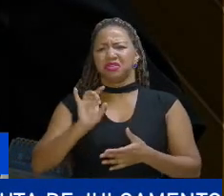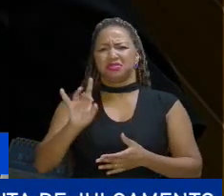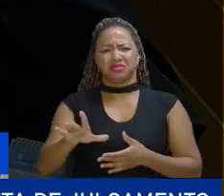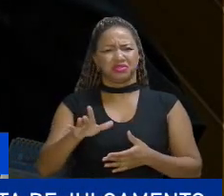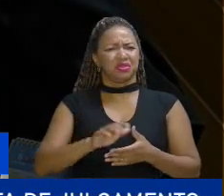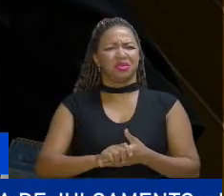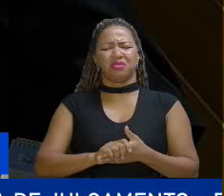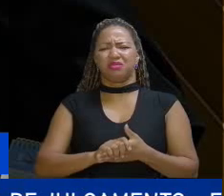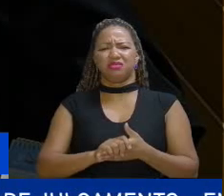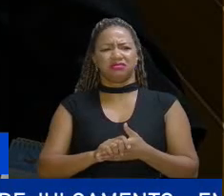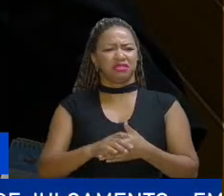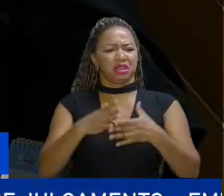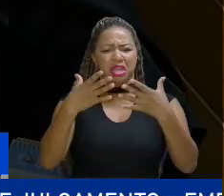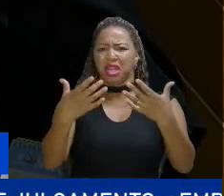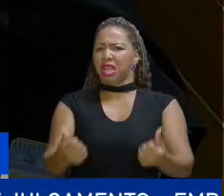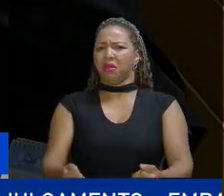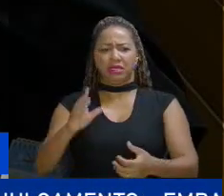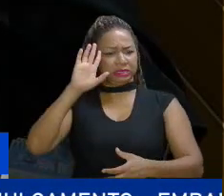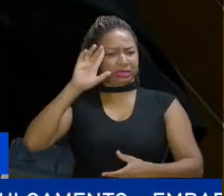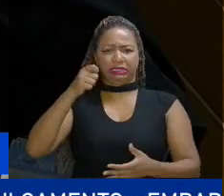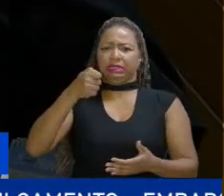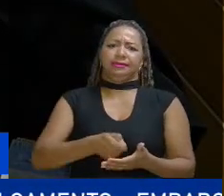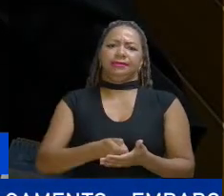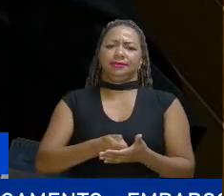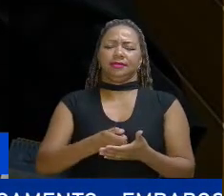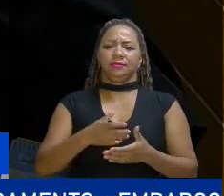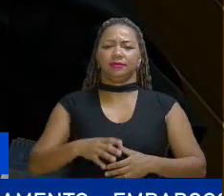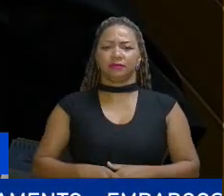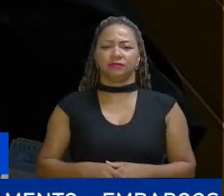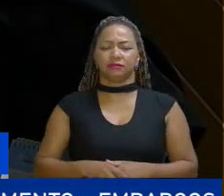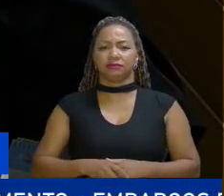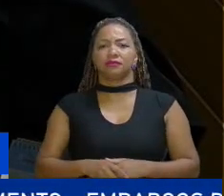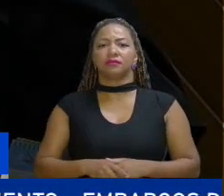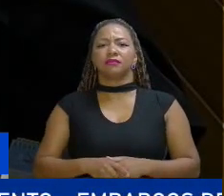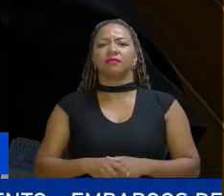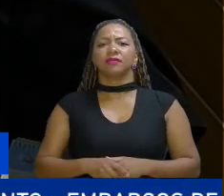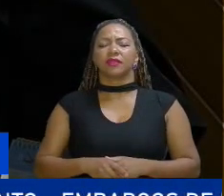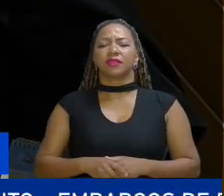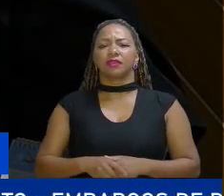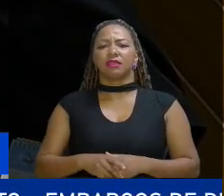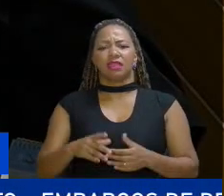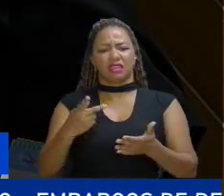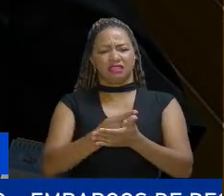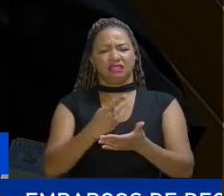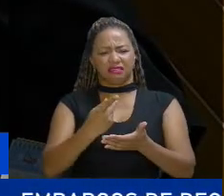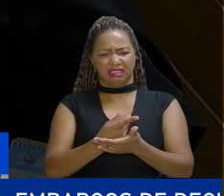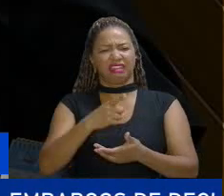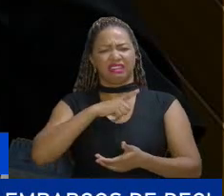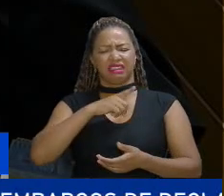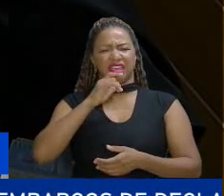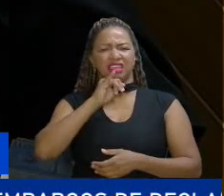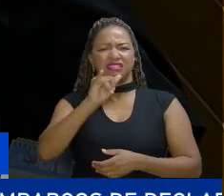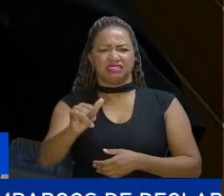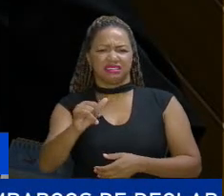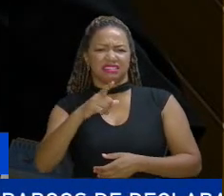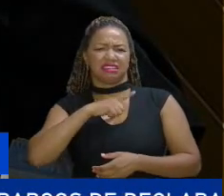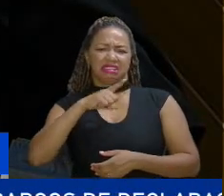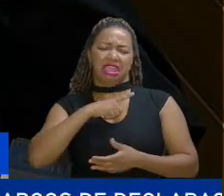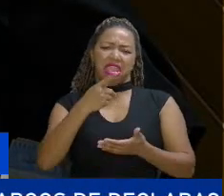uma resistência em aceitar a decisão. Ela aponta equívoco no julgamento, diz que